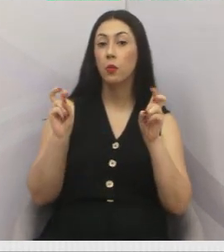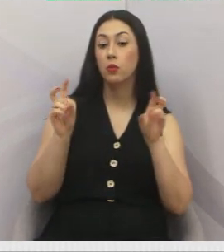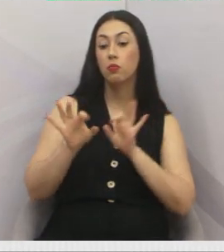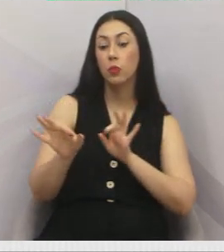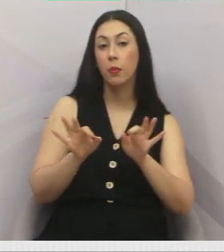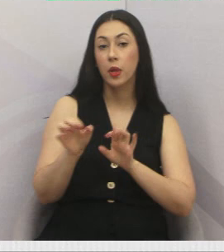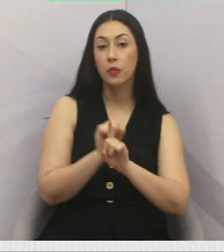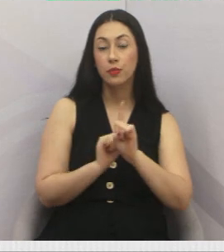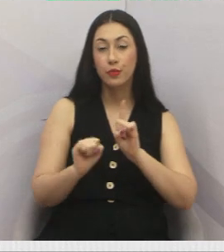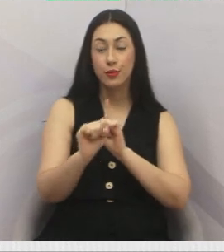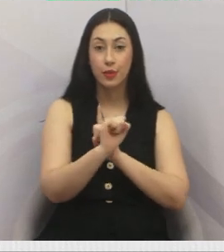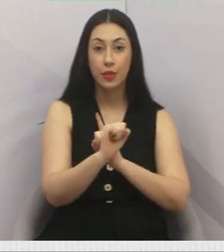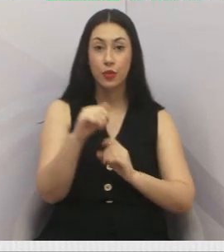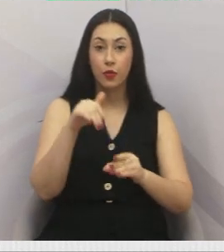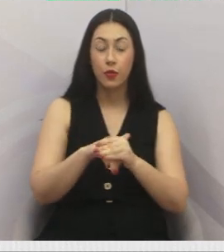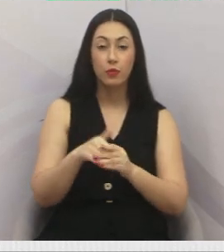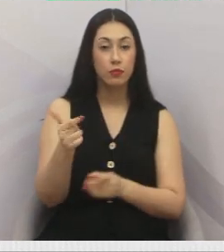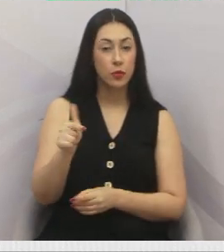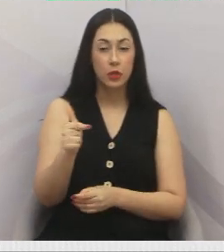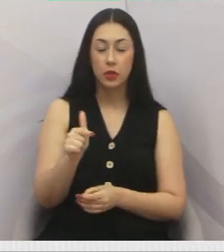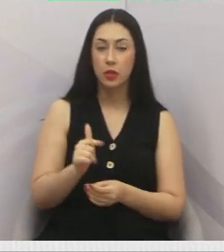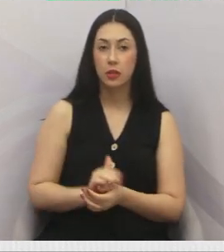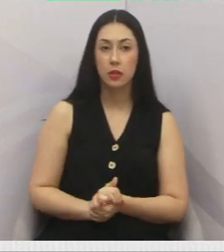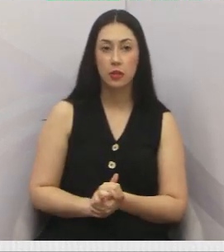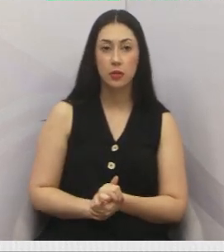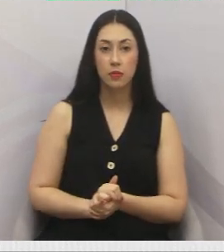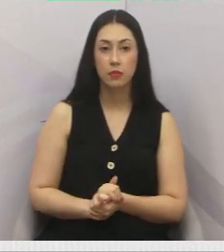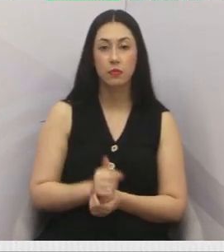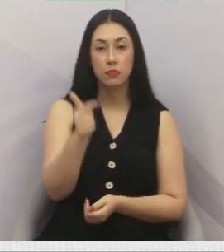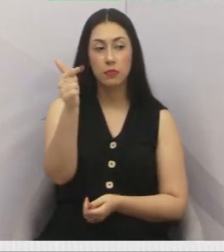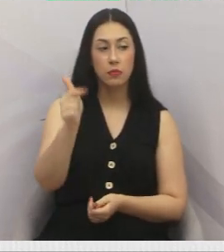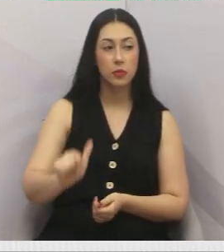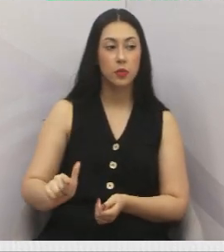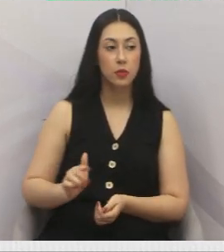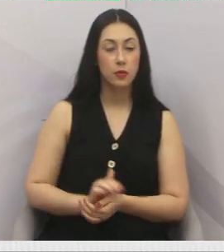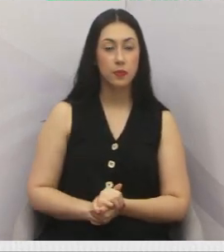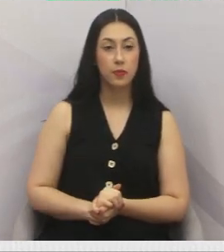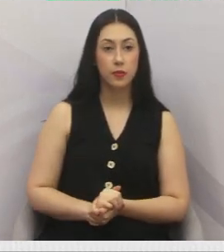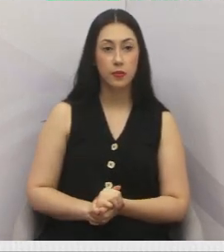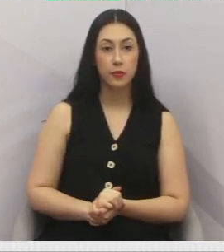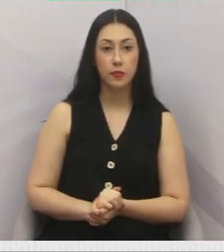Organização da Sociedade Civil, voto em branco. Próximo voto.